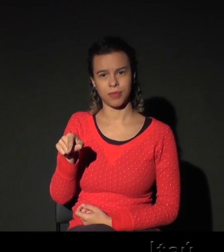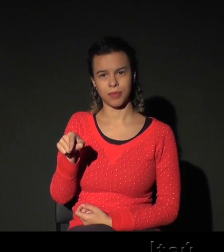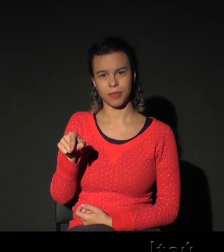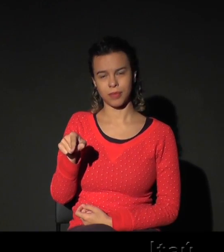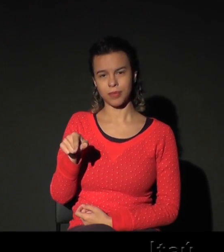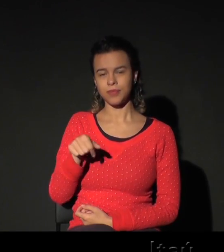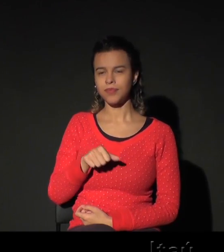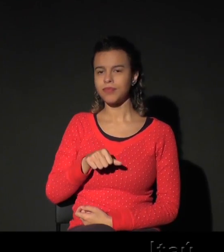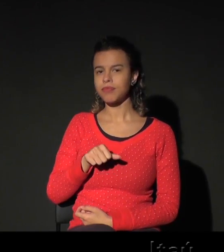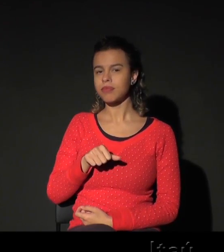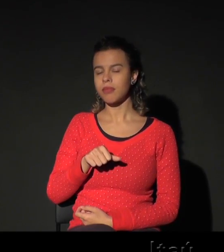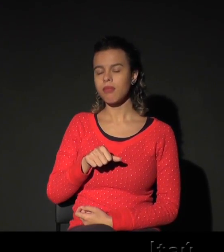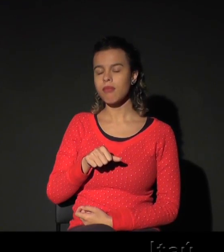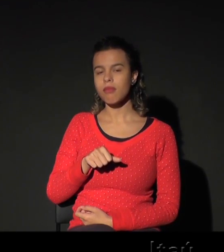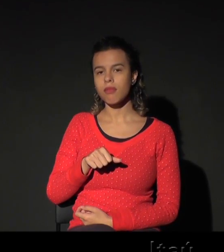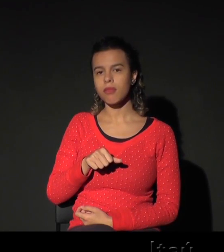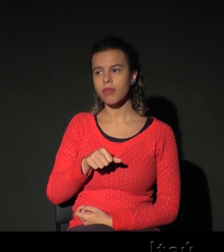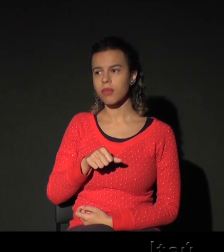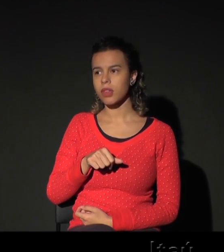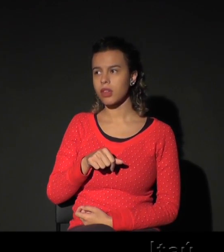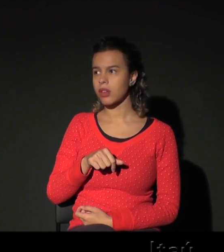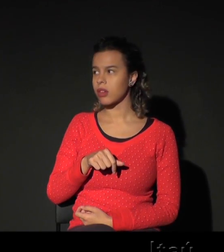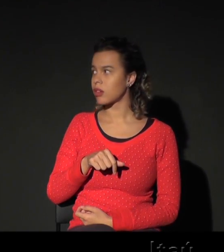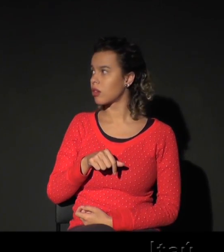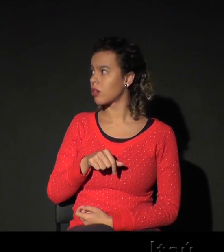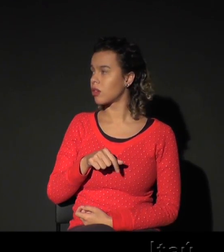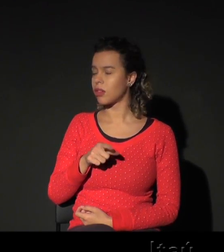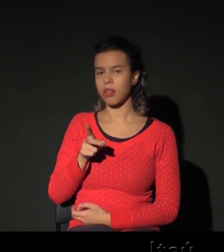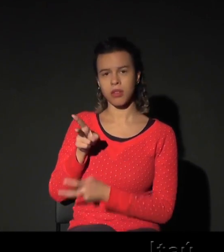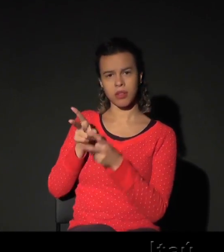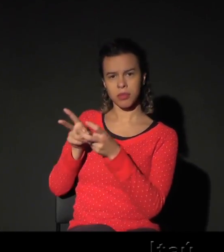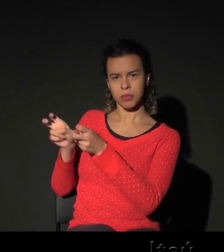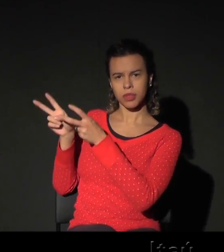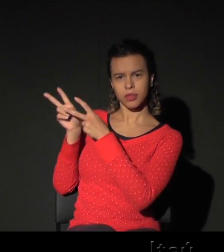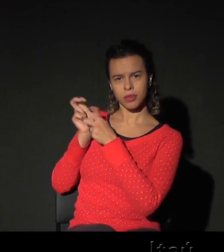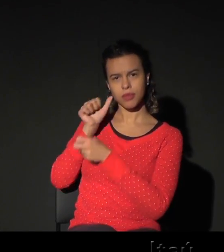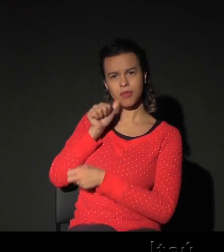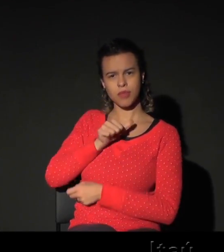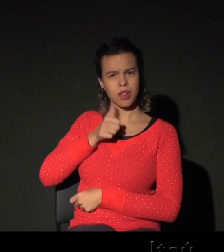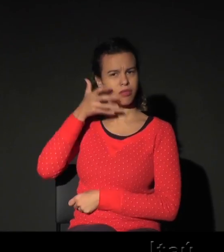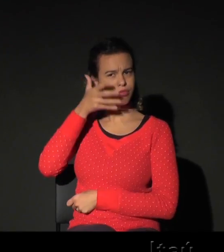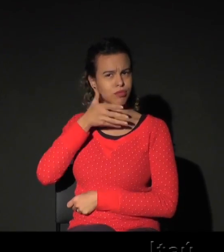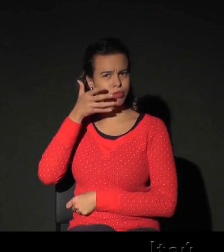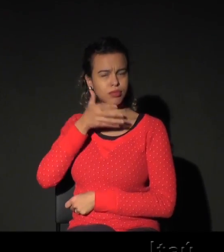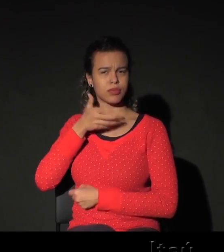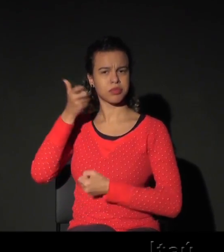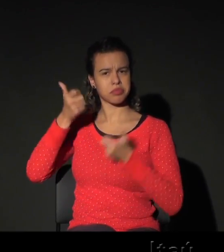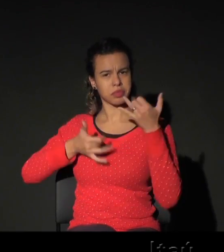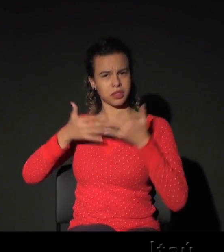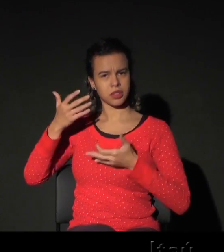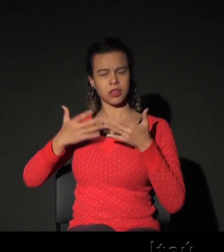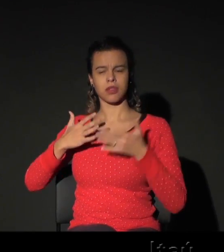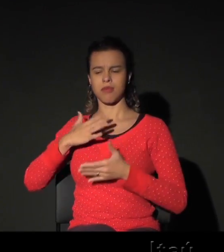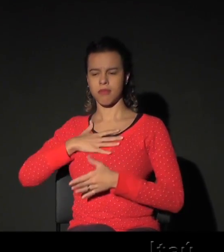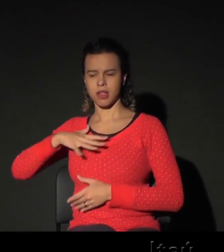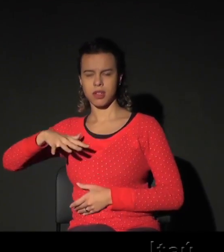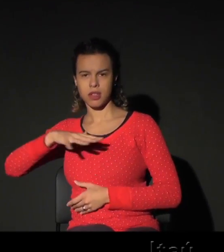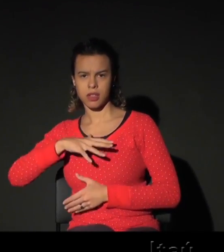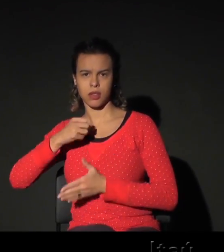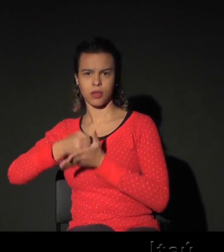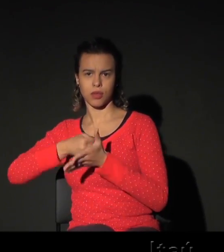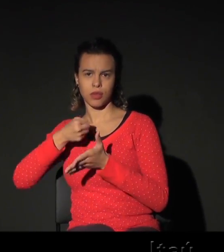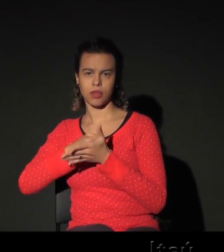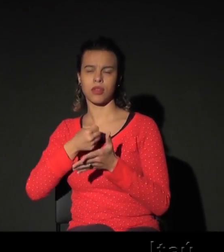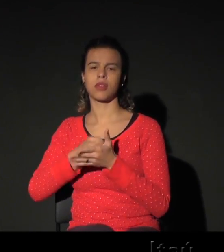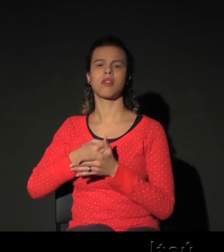mulher as mulheres aqui nós vemos aqui contando cada uma sobre o seu seguimo cada uma na sua